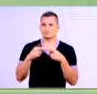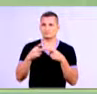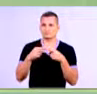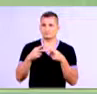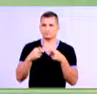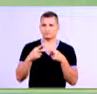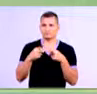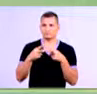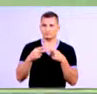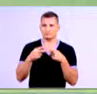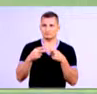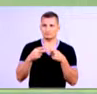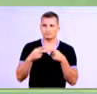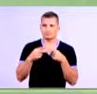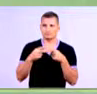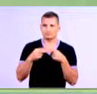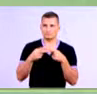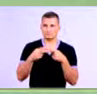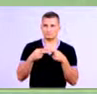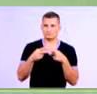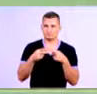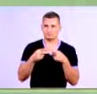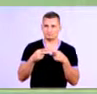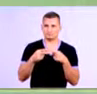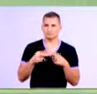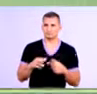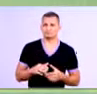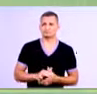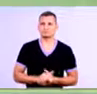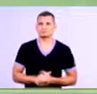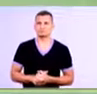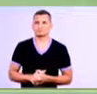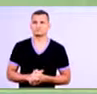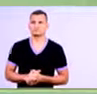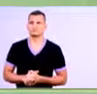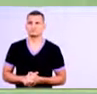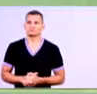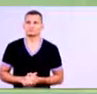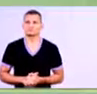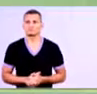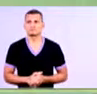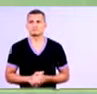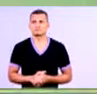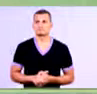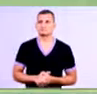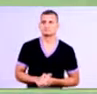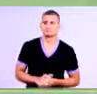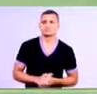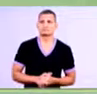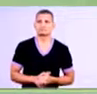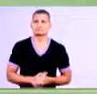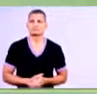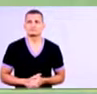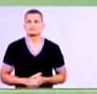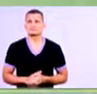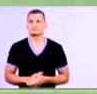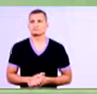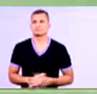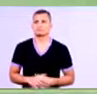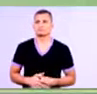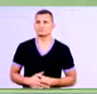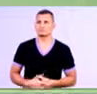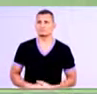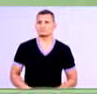aqui é uma caneta, então baseadas no... Deixa eu apagar aqui para ficar